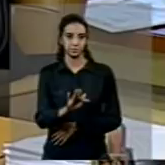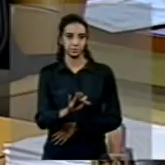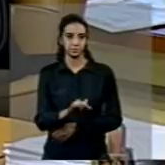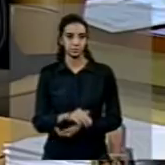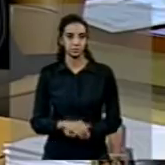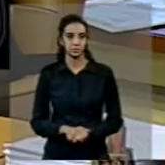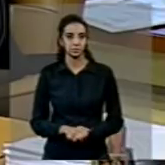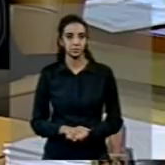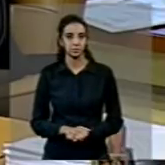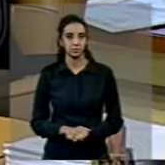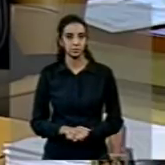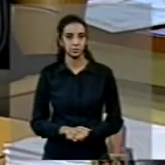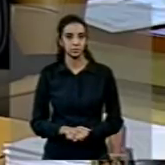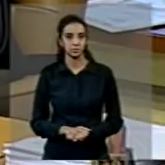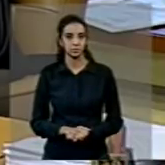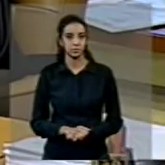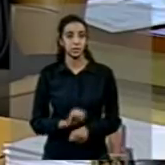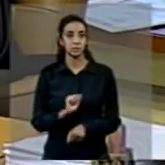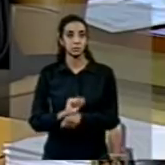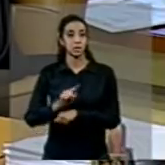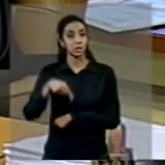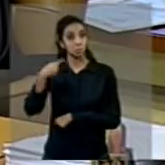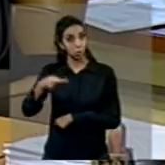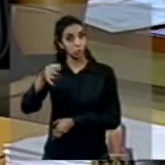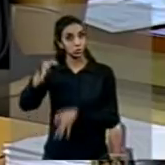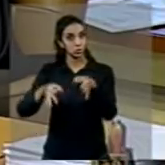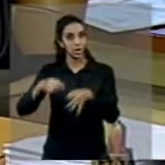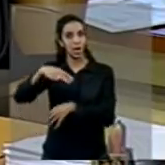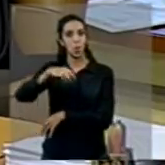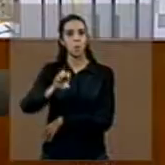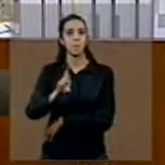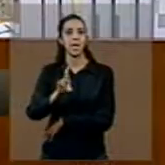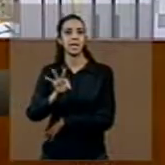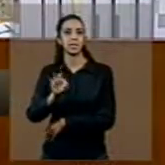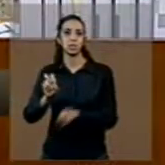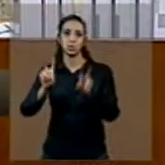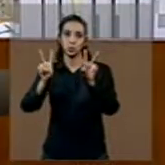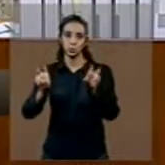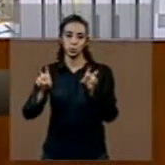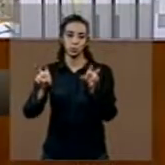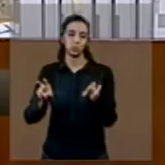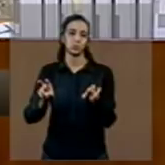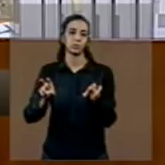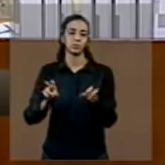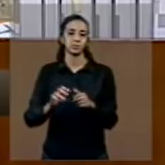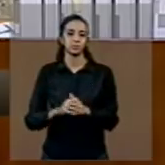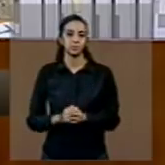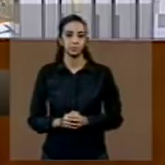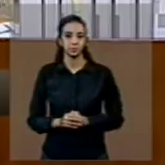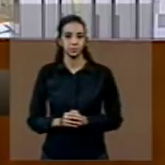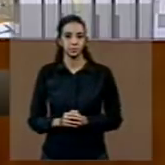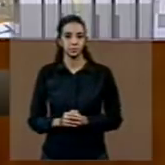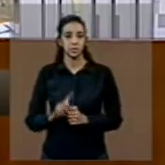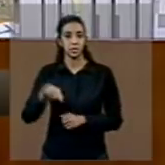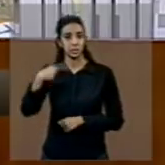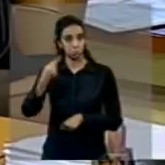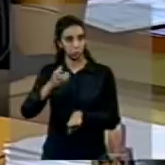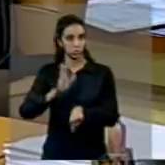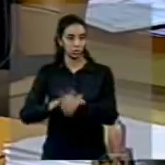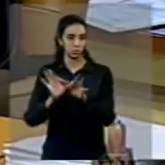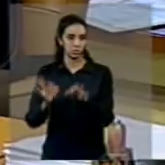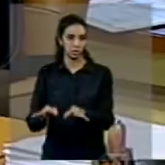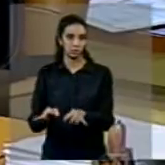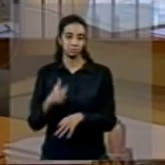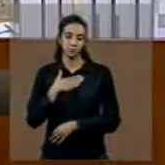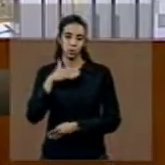reservando para o julgamento do mérito, quando instruída a ação e em tempo oportuno. É como